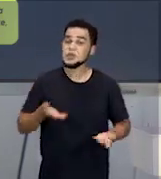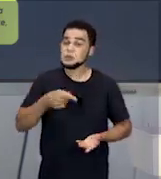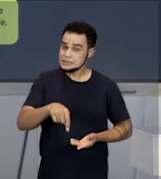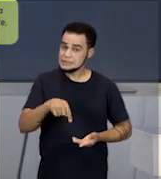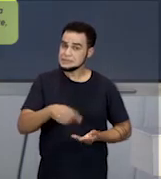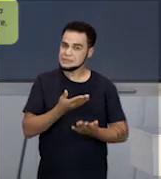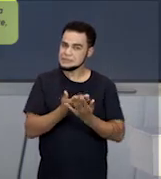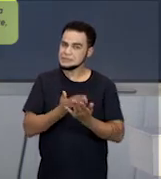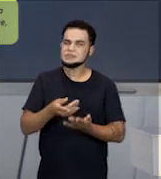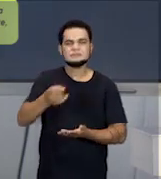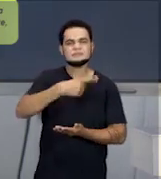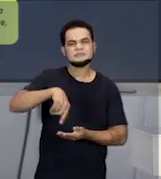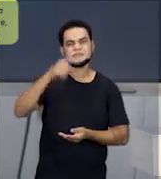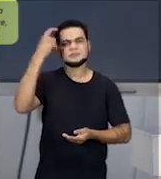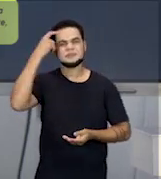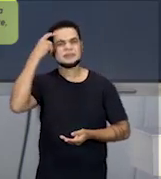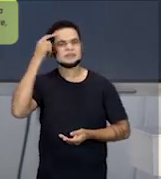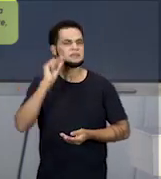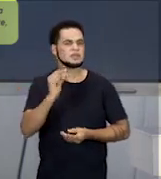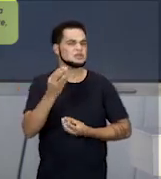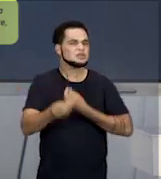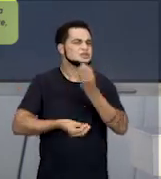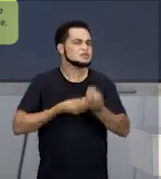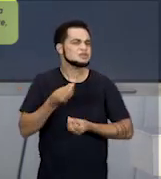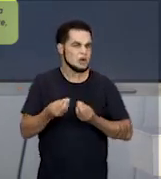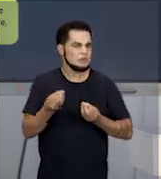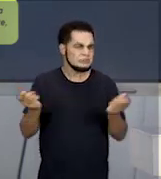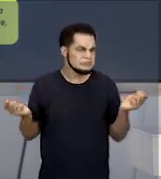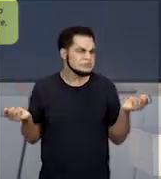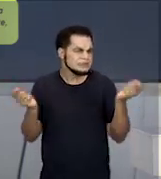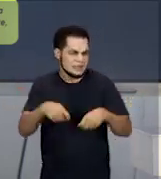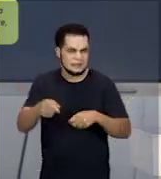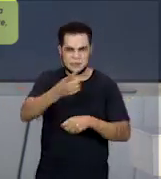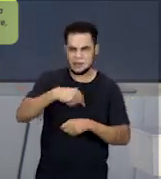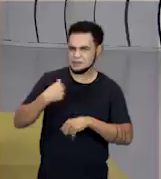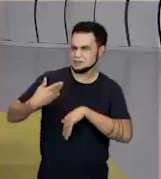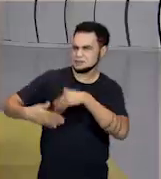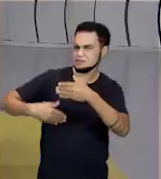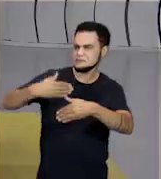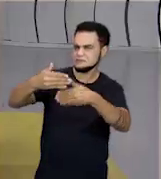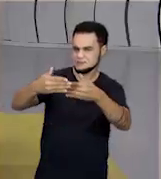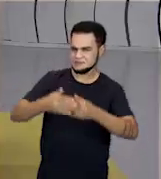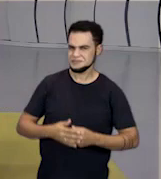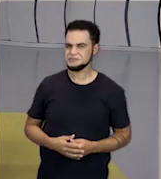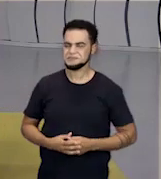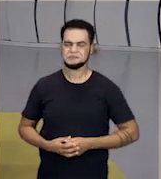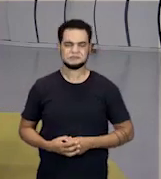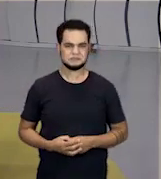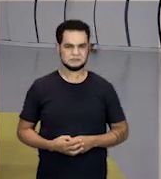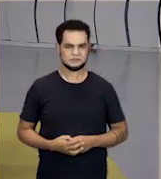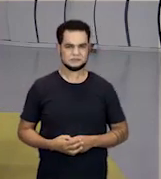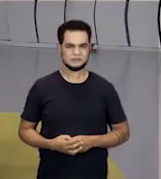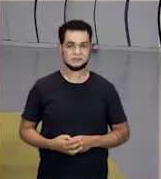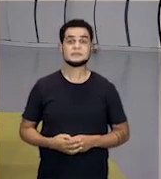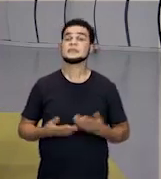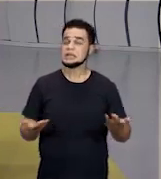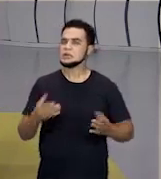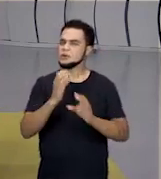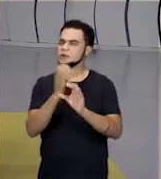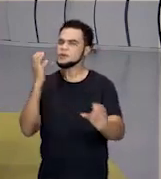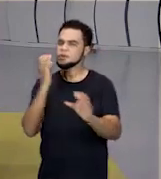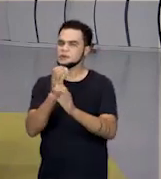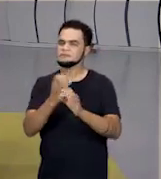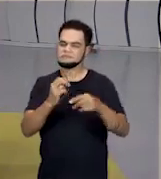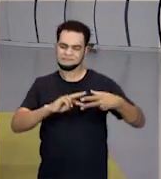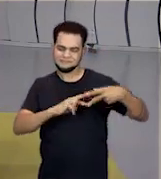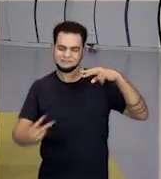pouco até que ponto a gente pode avançar nisso, tá? E as bases, então, para a engenharia genética